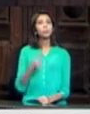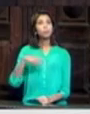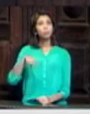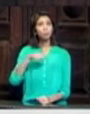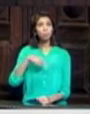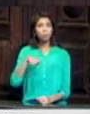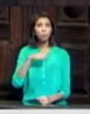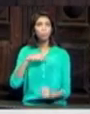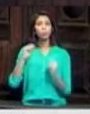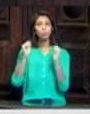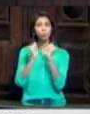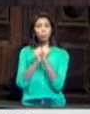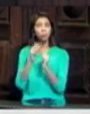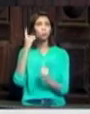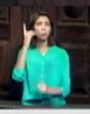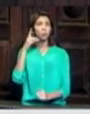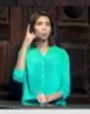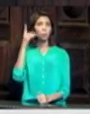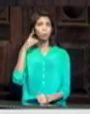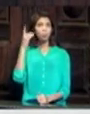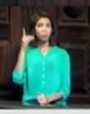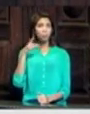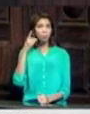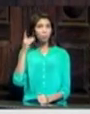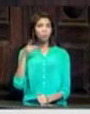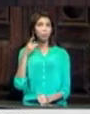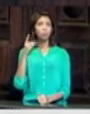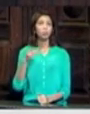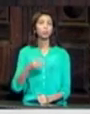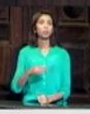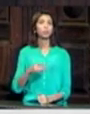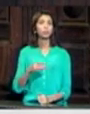Nós, juntamente com o deputado federal Hugo Leal,